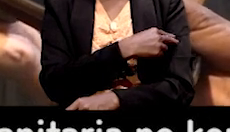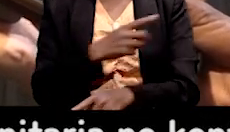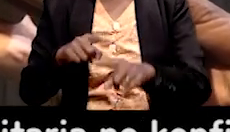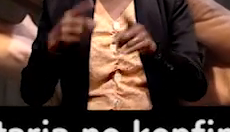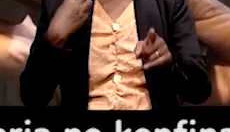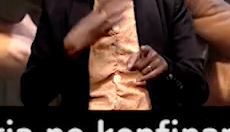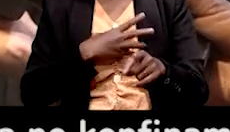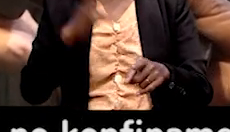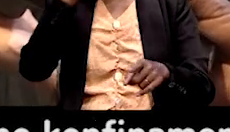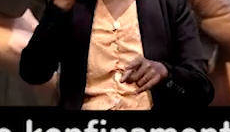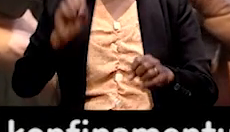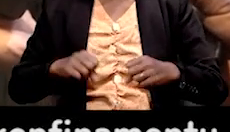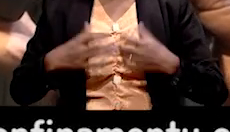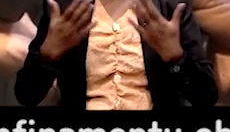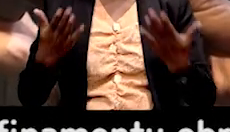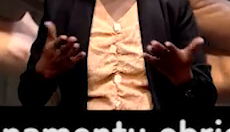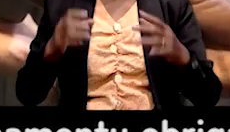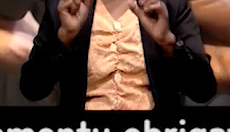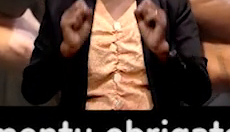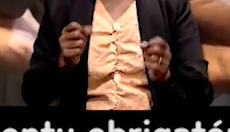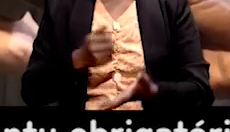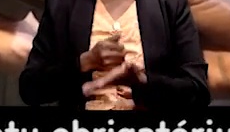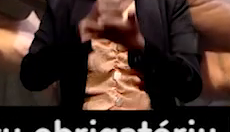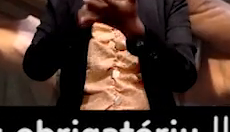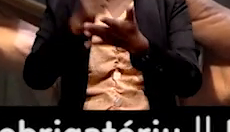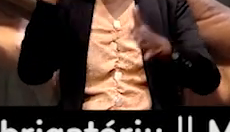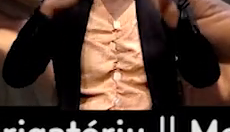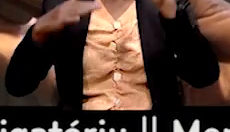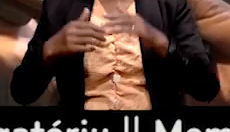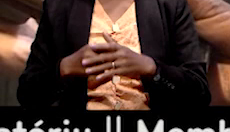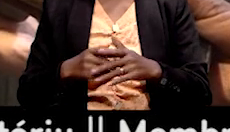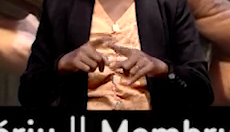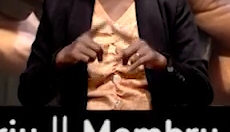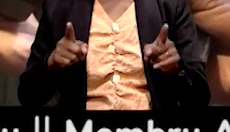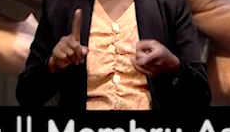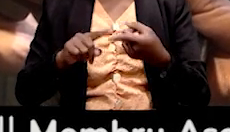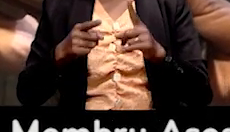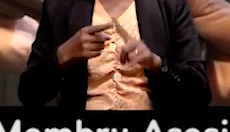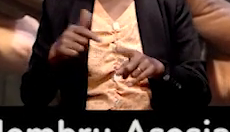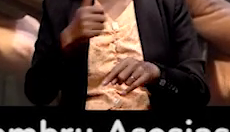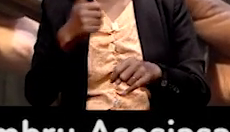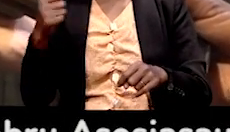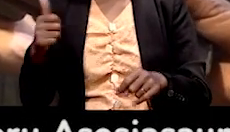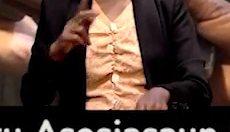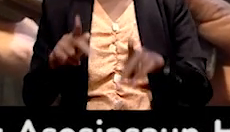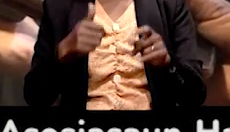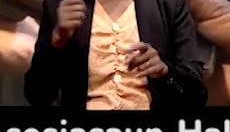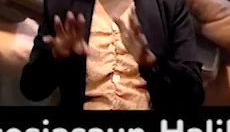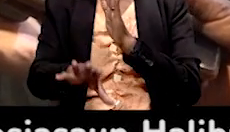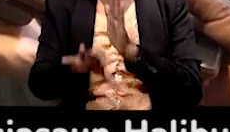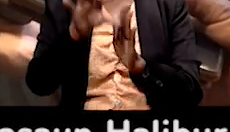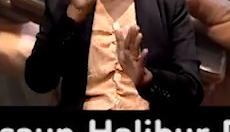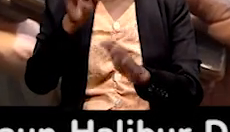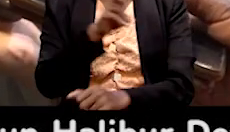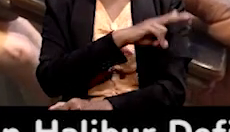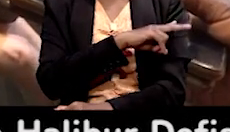a tu maneiras ou não sa, a tu bela resolve o problema ainda não é. Mas bem, ba, maluco balum, né bem, mas que a reta antena